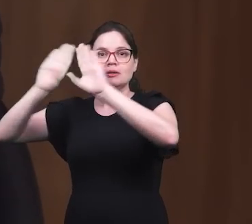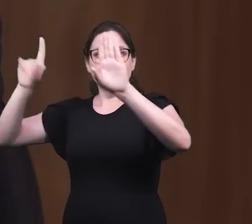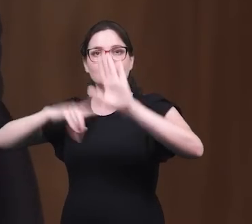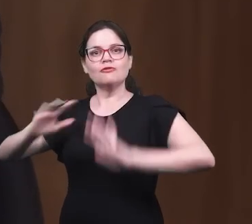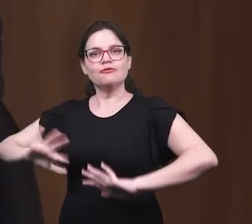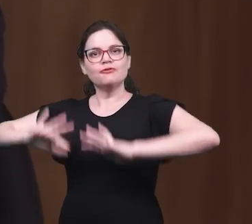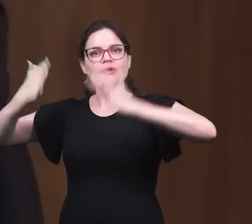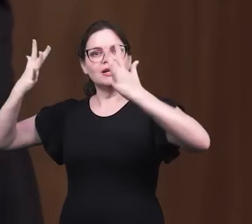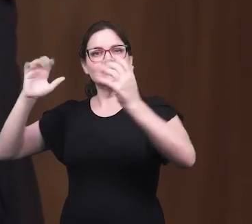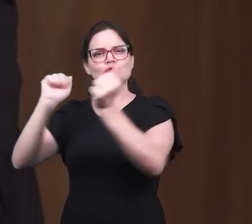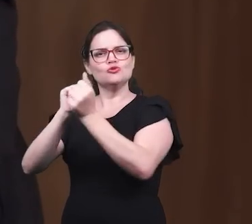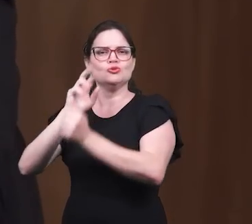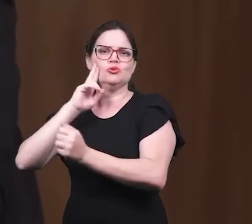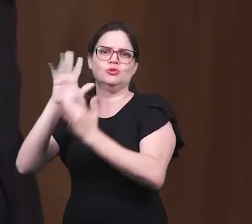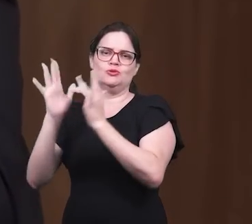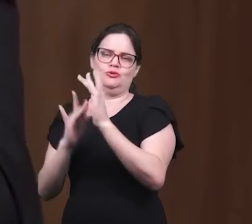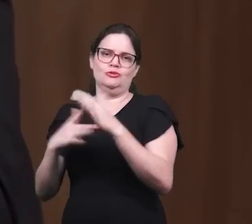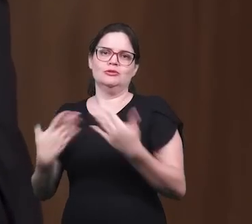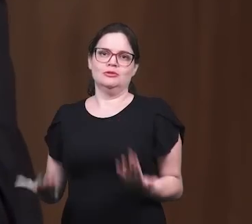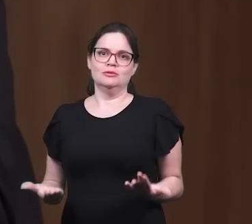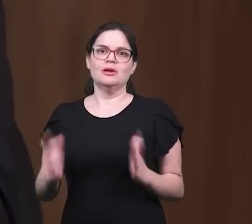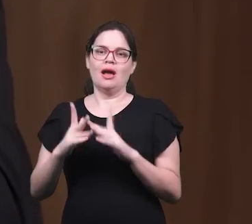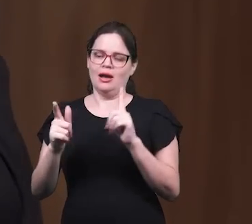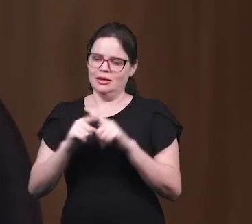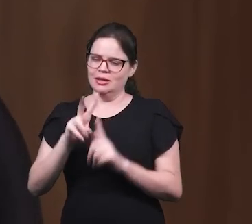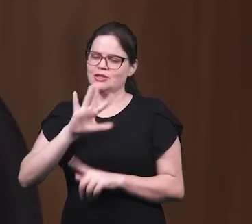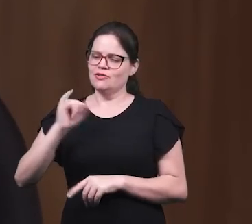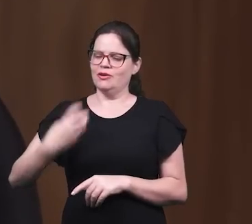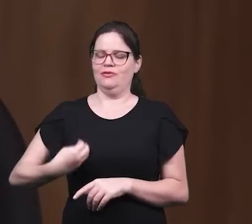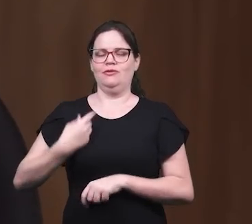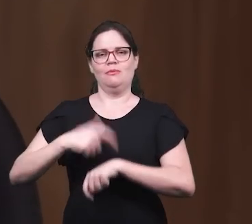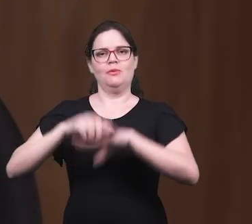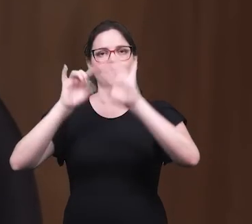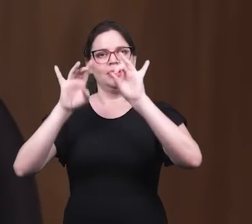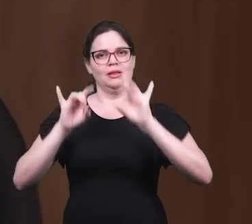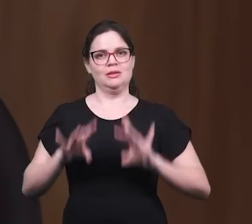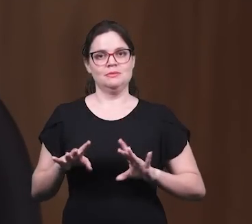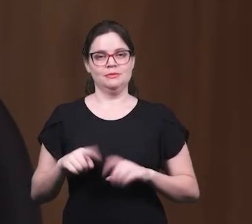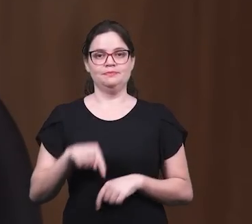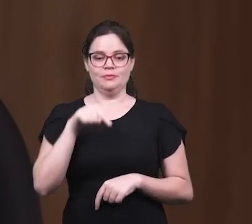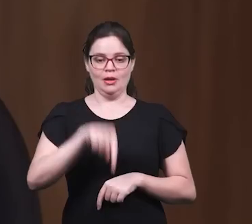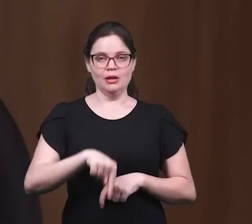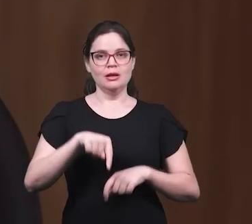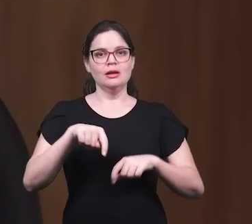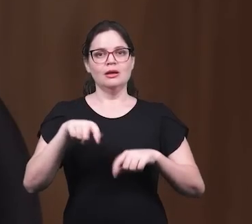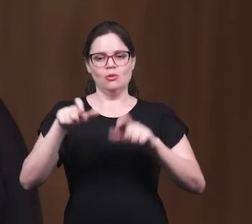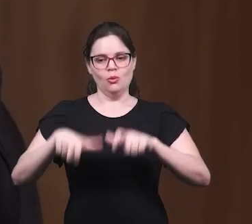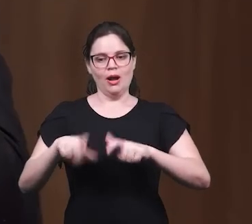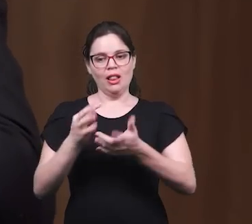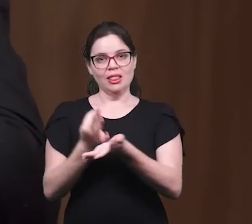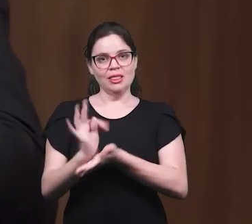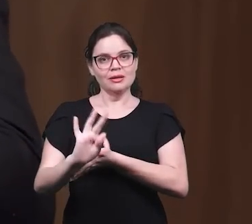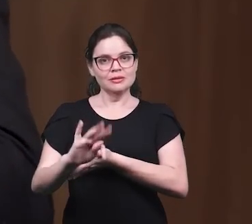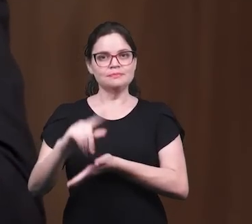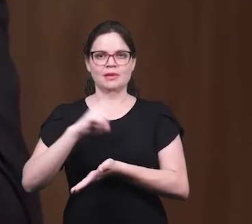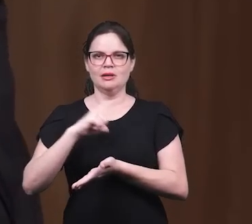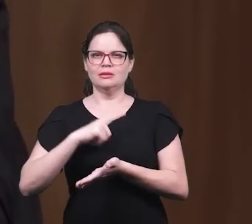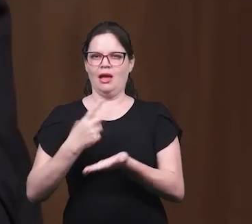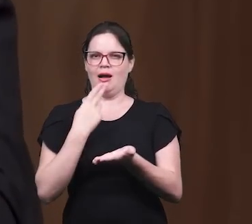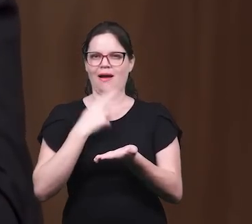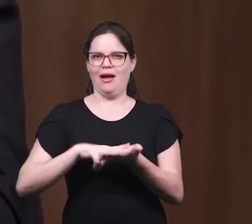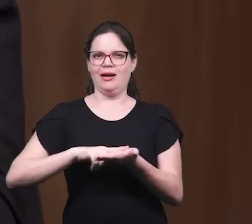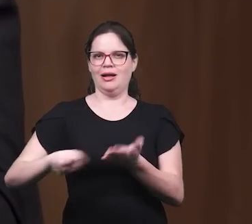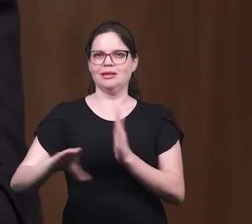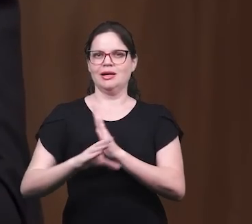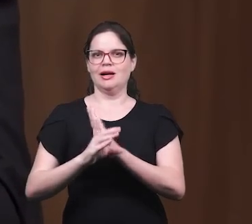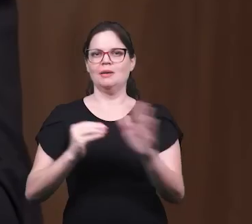esse grande momento. Então, a epístola aqui aos Tessalonicenses, no capítulo 5, verso